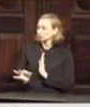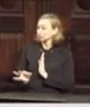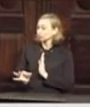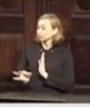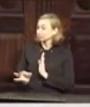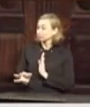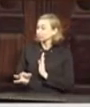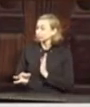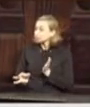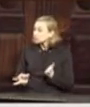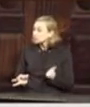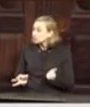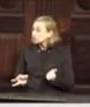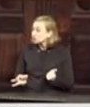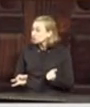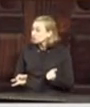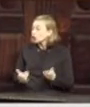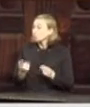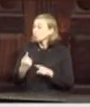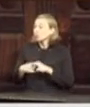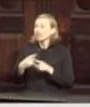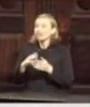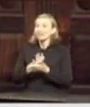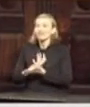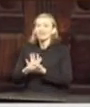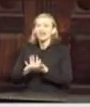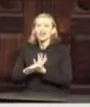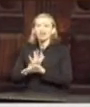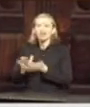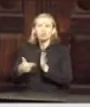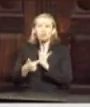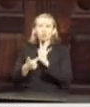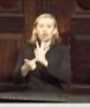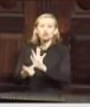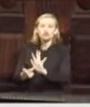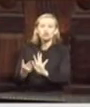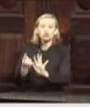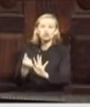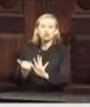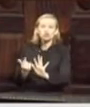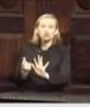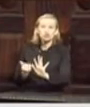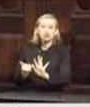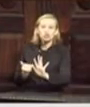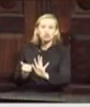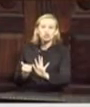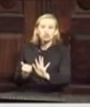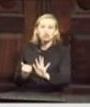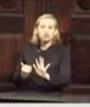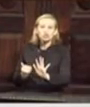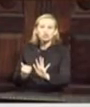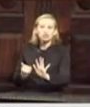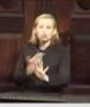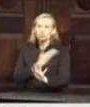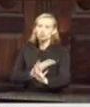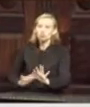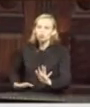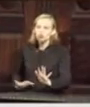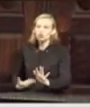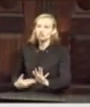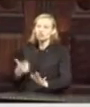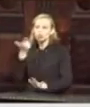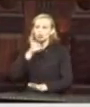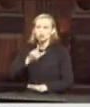orçamento, porque nada garante que com esse dinheiro vindo do FECAM, o governo vai de fato aumentar